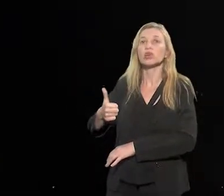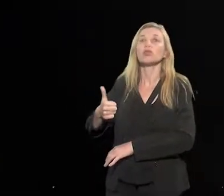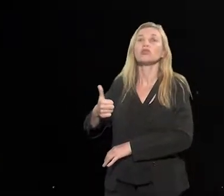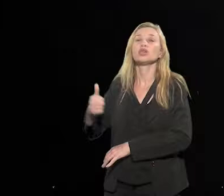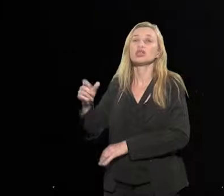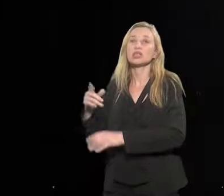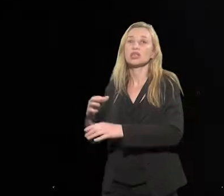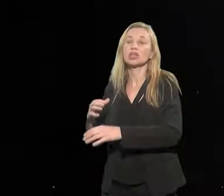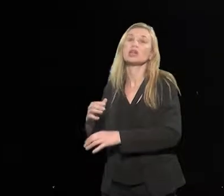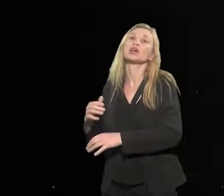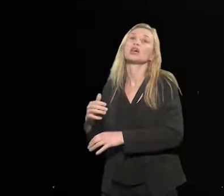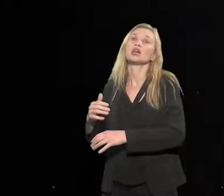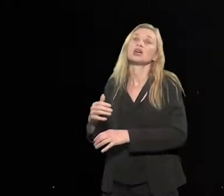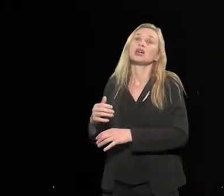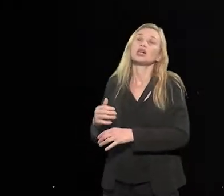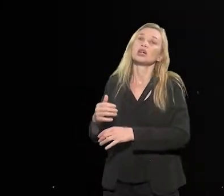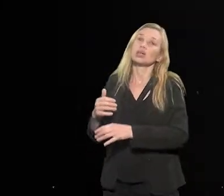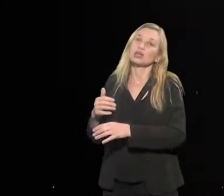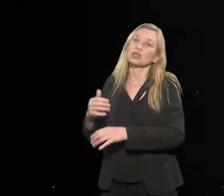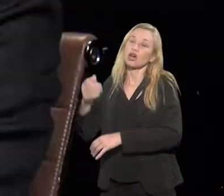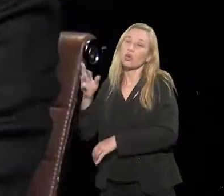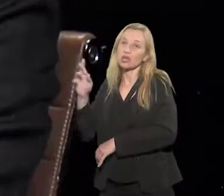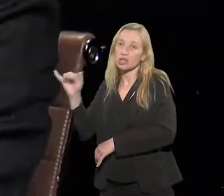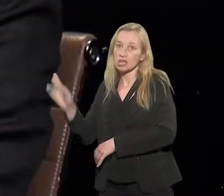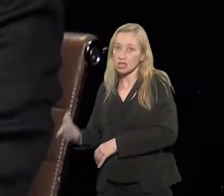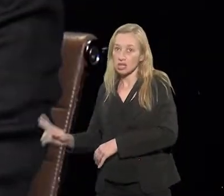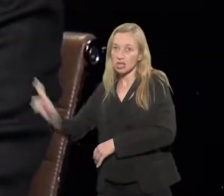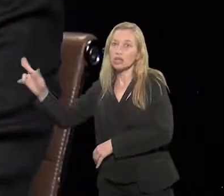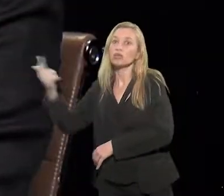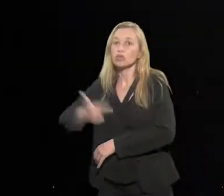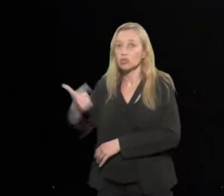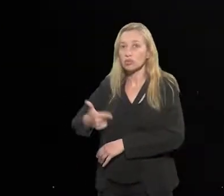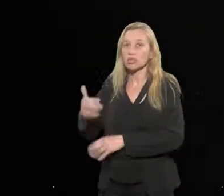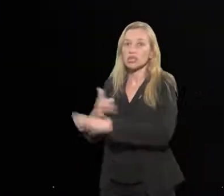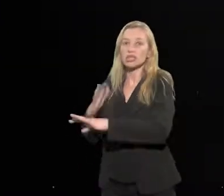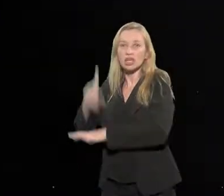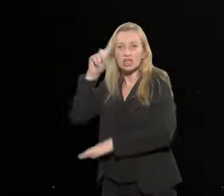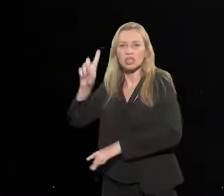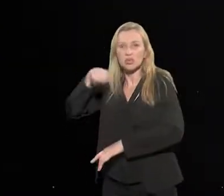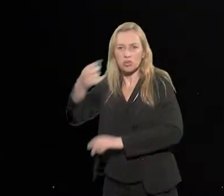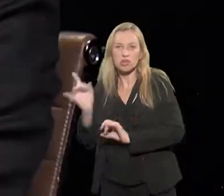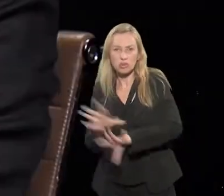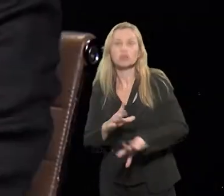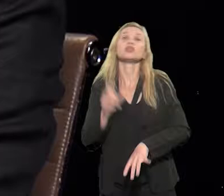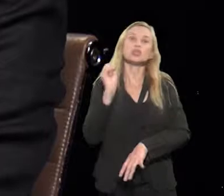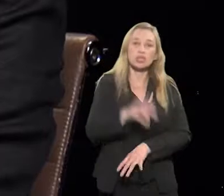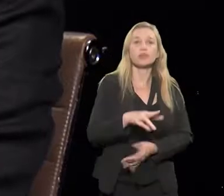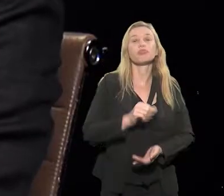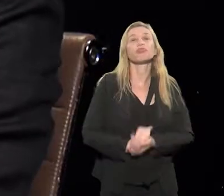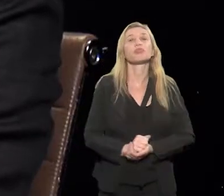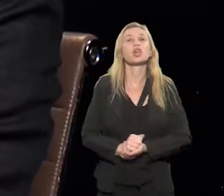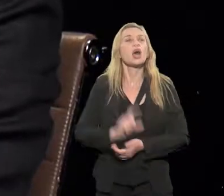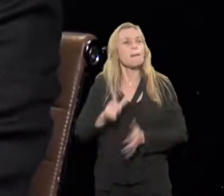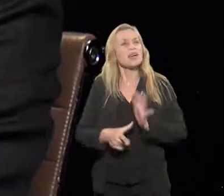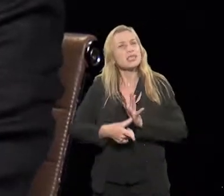Rocinha e o segundo foi na Cidade de Deus. Mas depois você abandonou? Depois eu abandonei. Mas antes